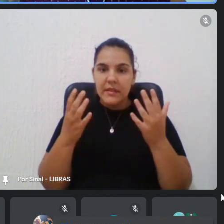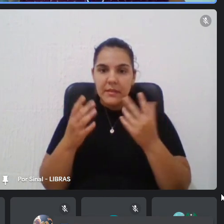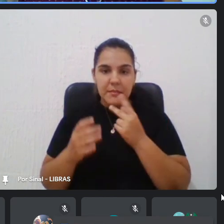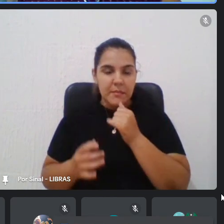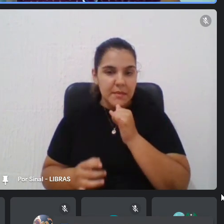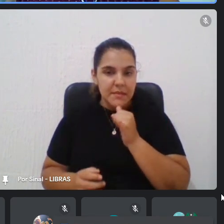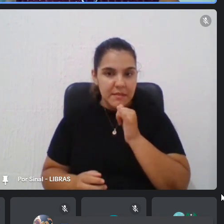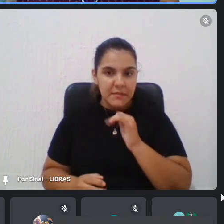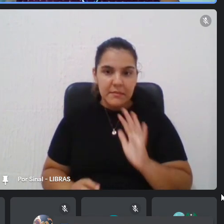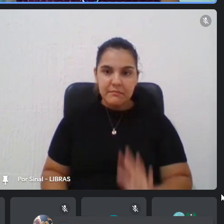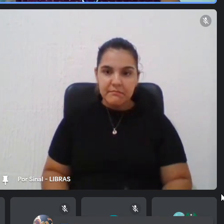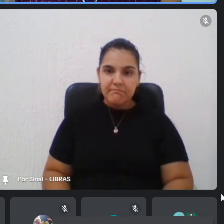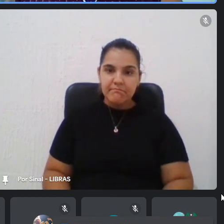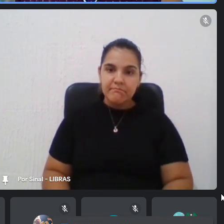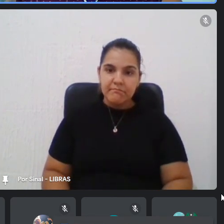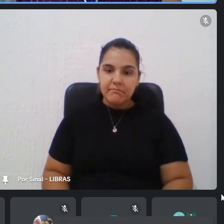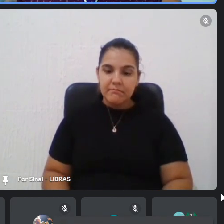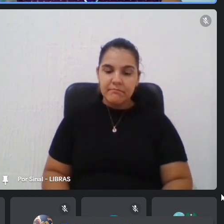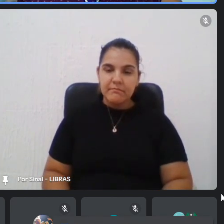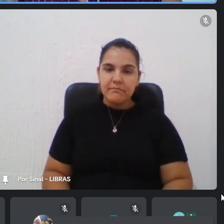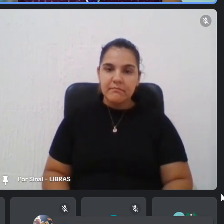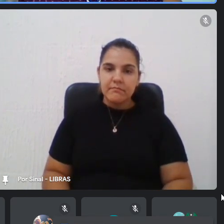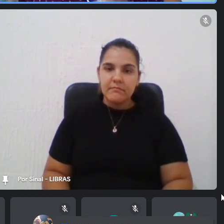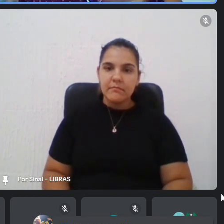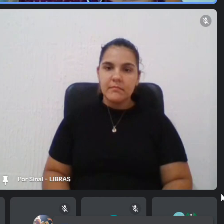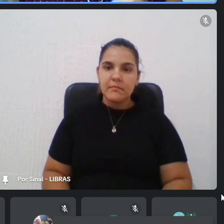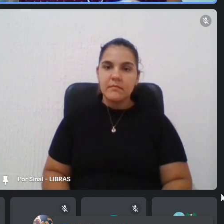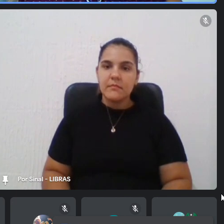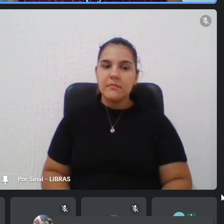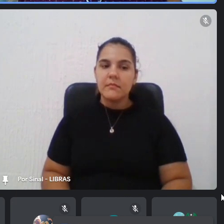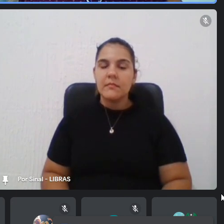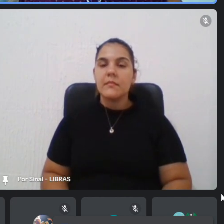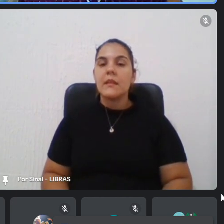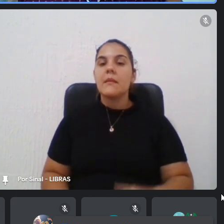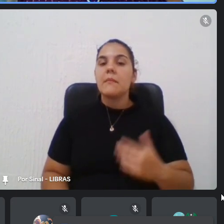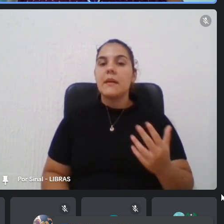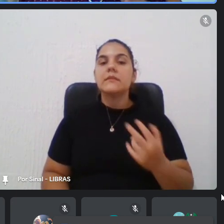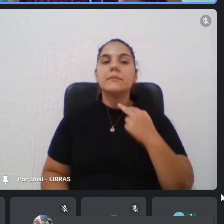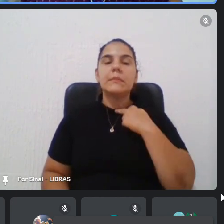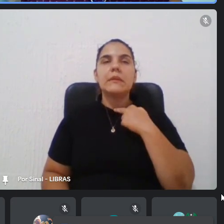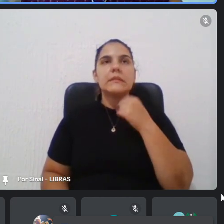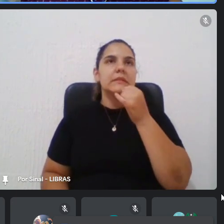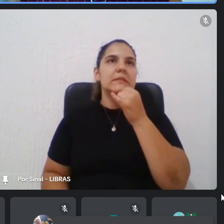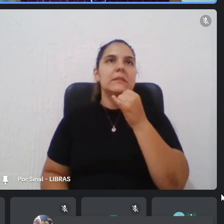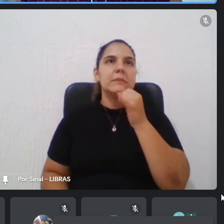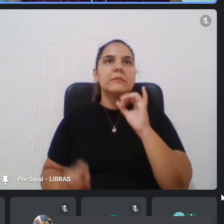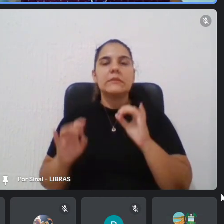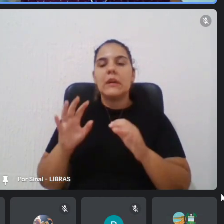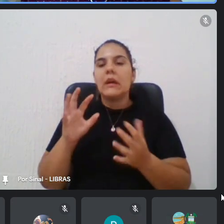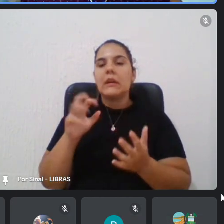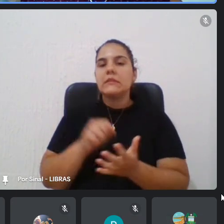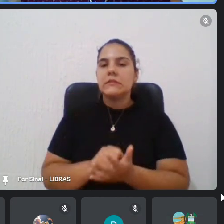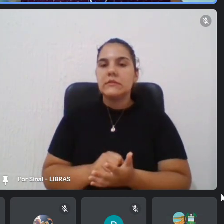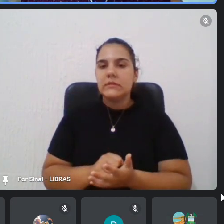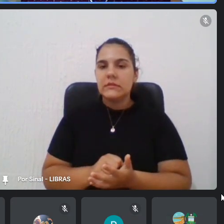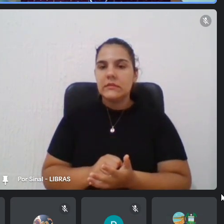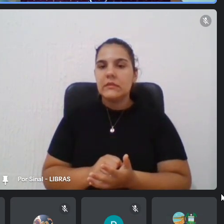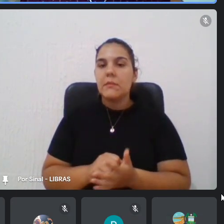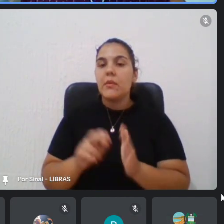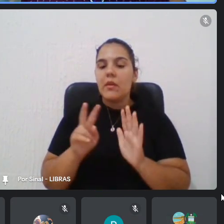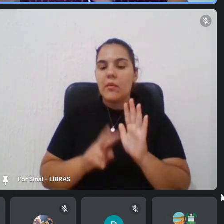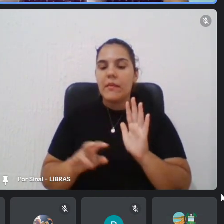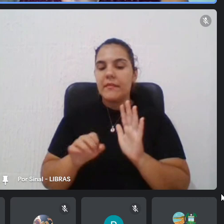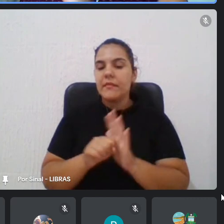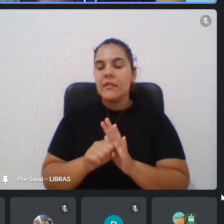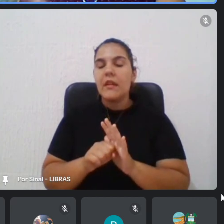nessa parte de produção. O que não pode é ser registro, tipo assim, a obra audiovisual que a gente está trabalhando aqui é cinematográfica,